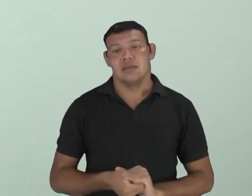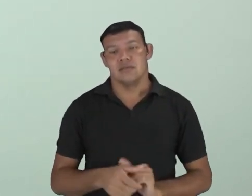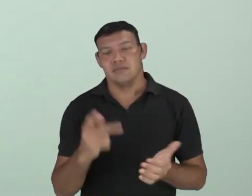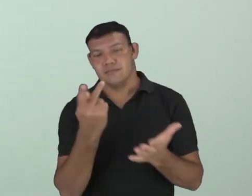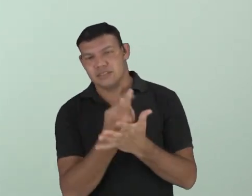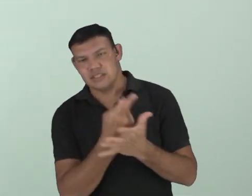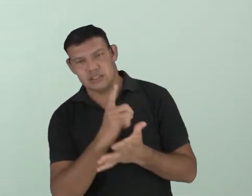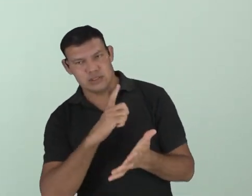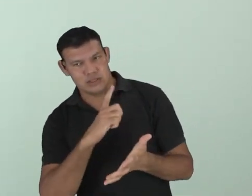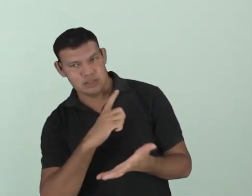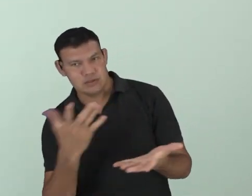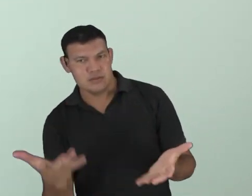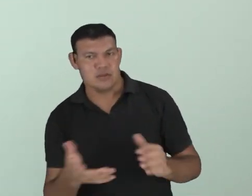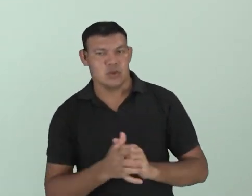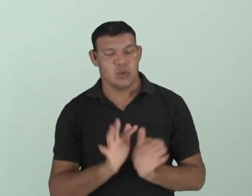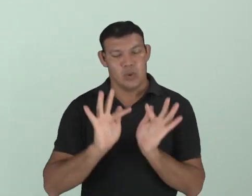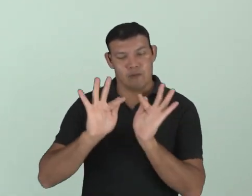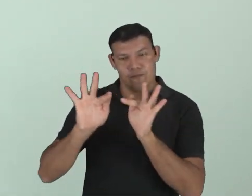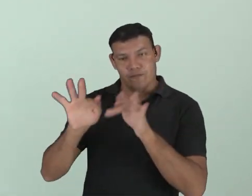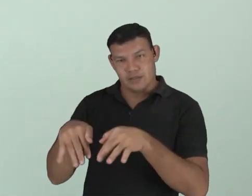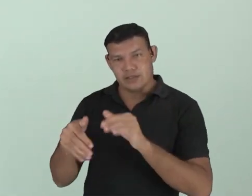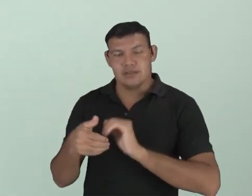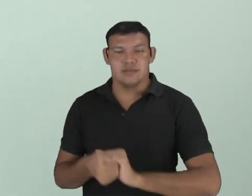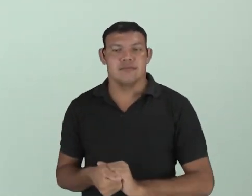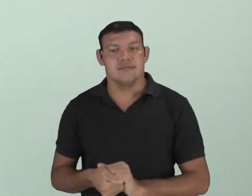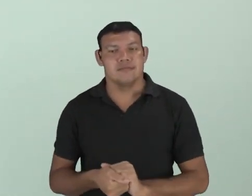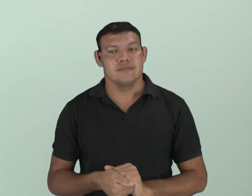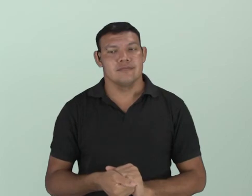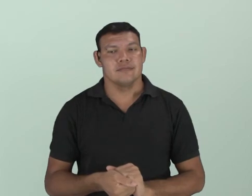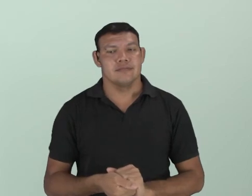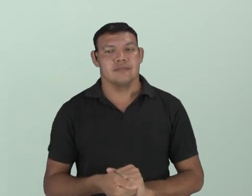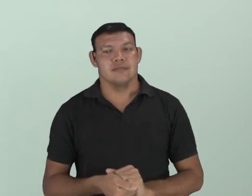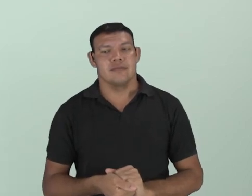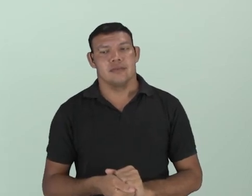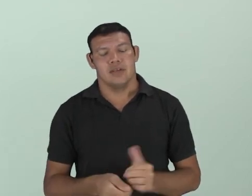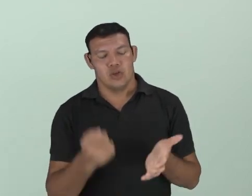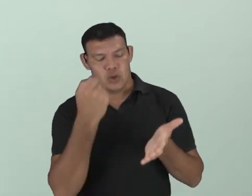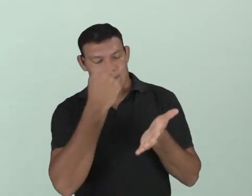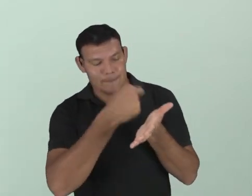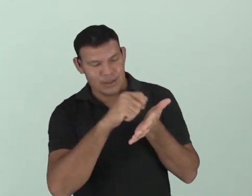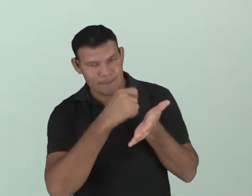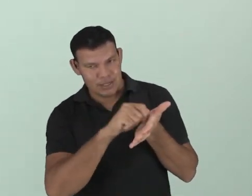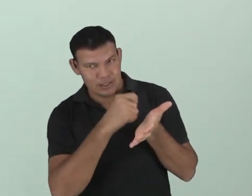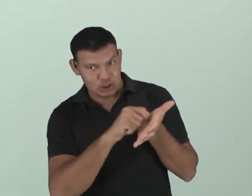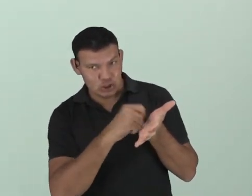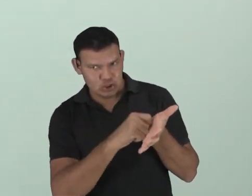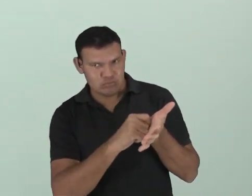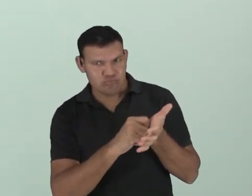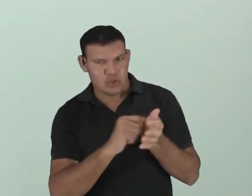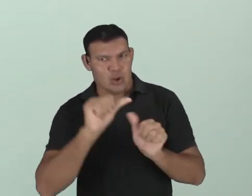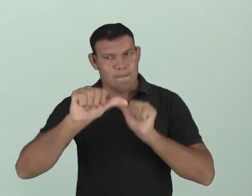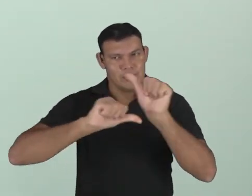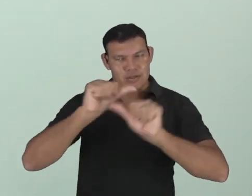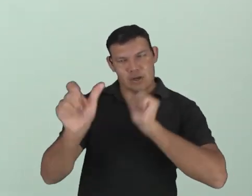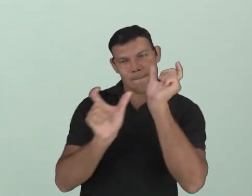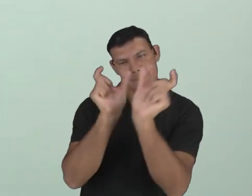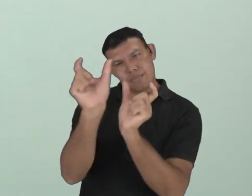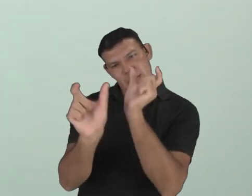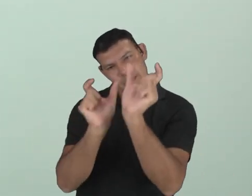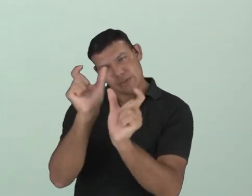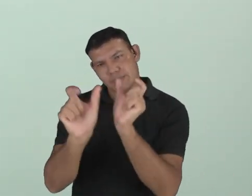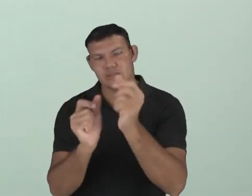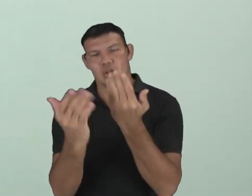tem erros. E, por último, você pegar essas notas e mudar alguns termos, tentar simplificar e colocar